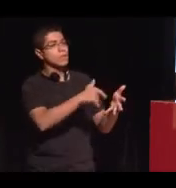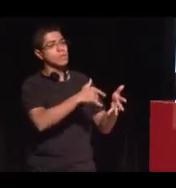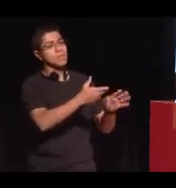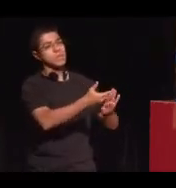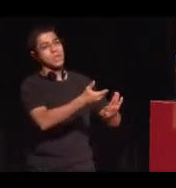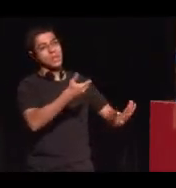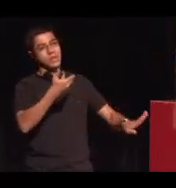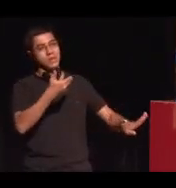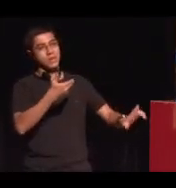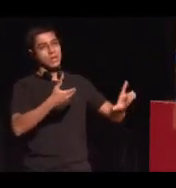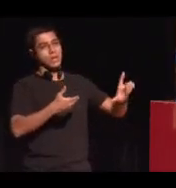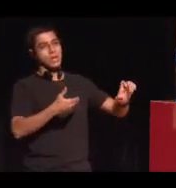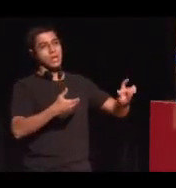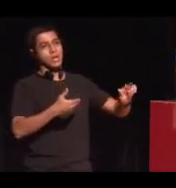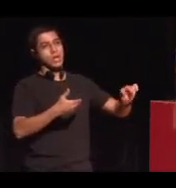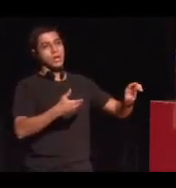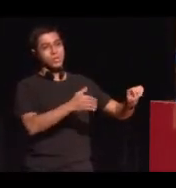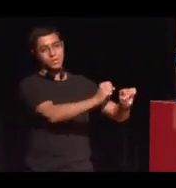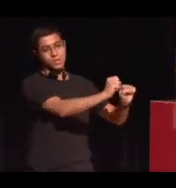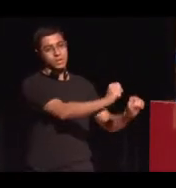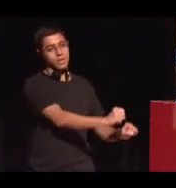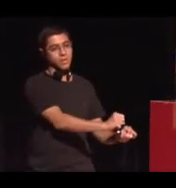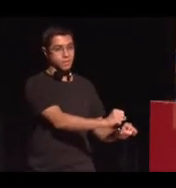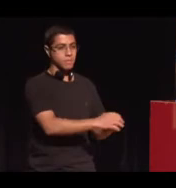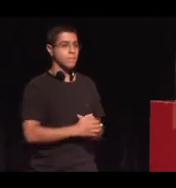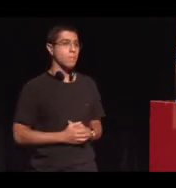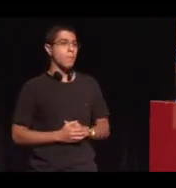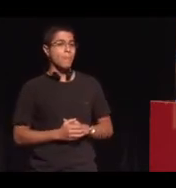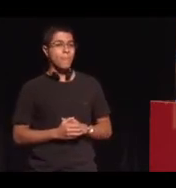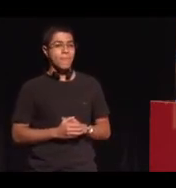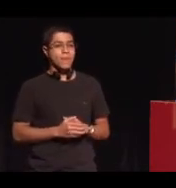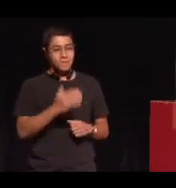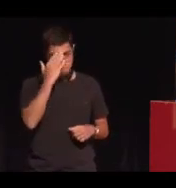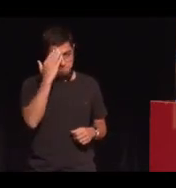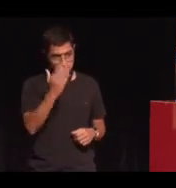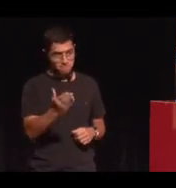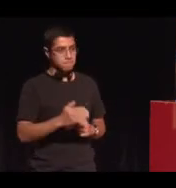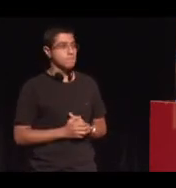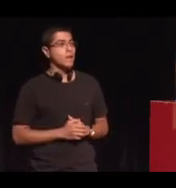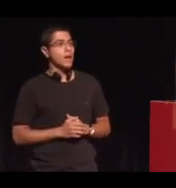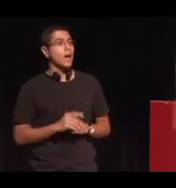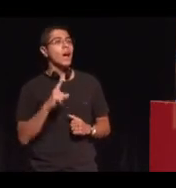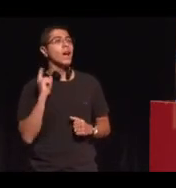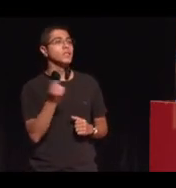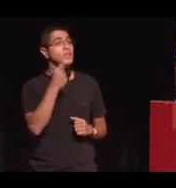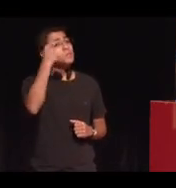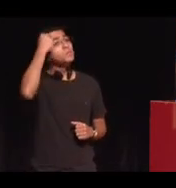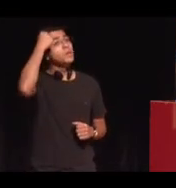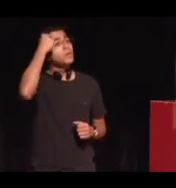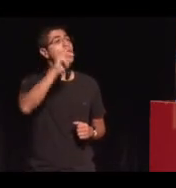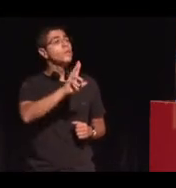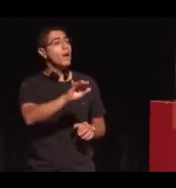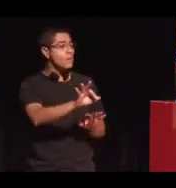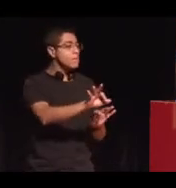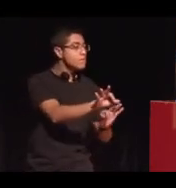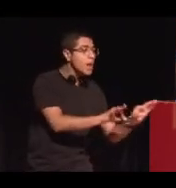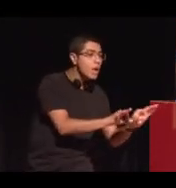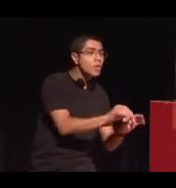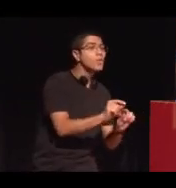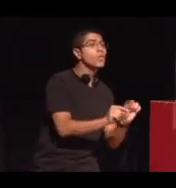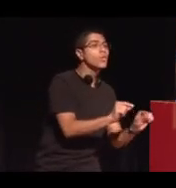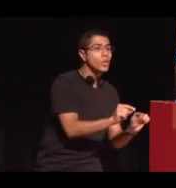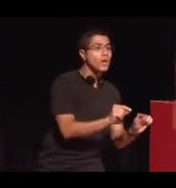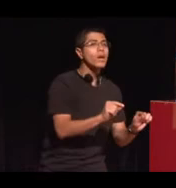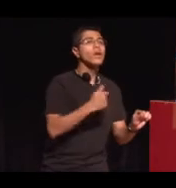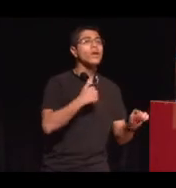legado. Tá, e aí a gente pensou, beleza, agora qual que é o plano para a gente começar, né? O que a gente vai fazer e por onde a gente